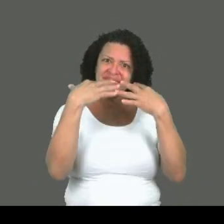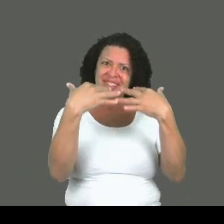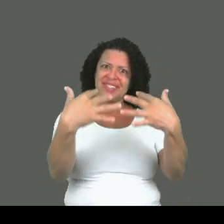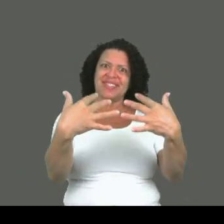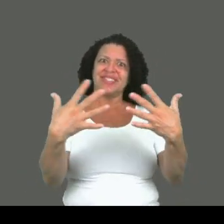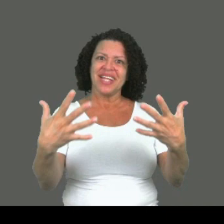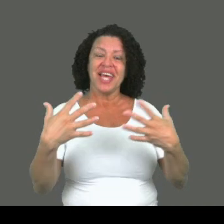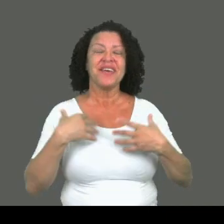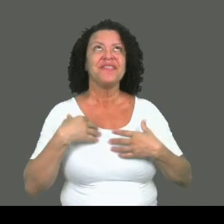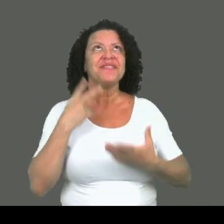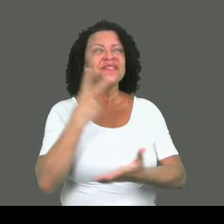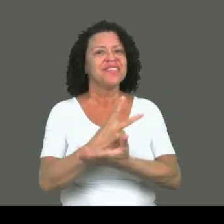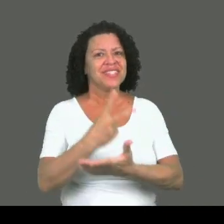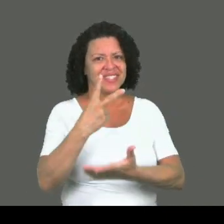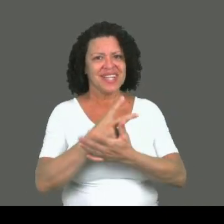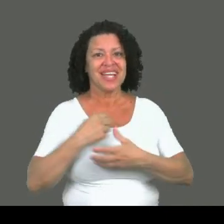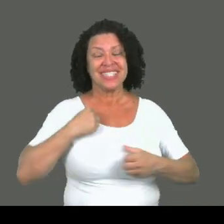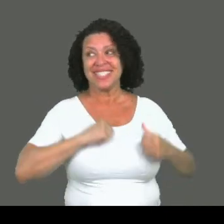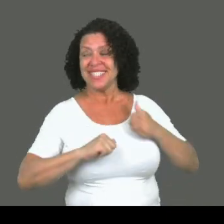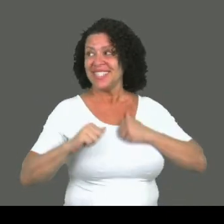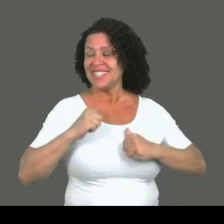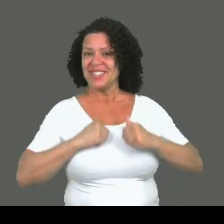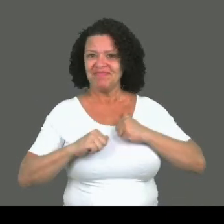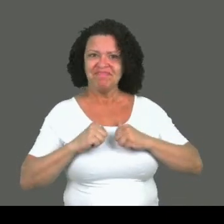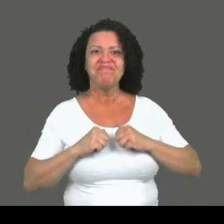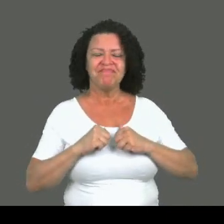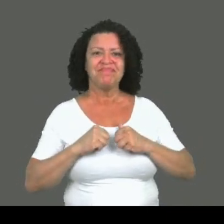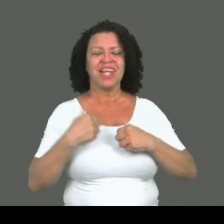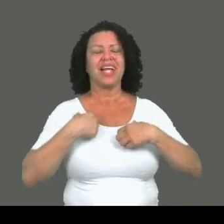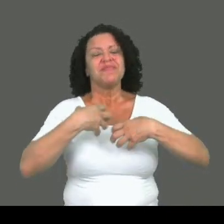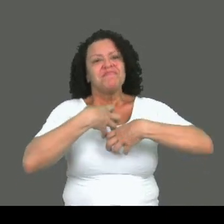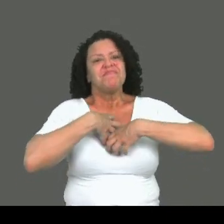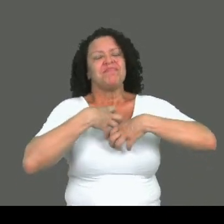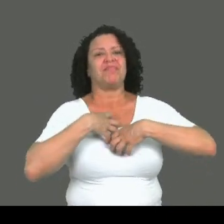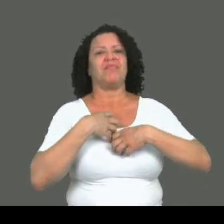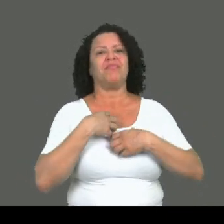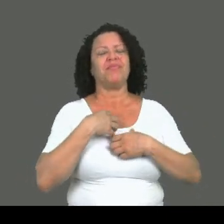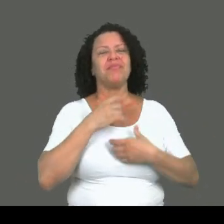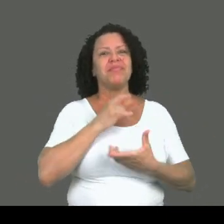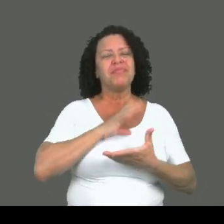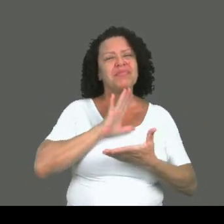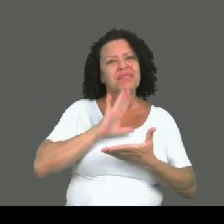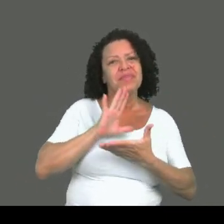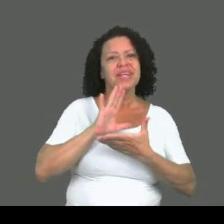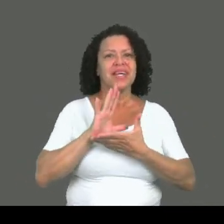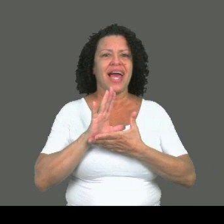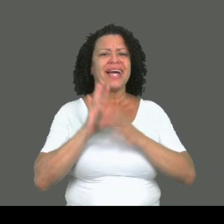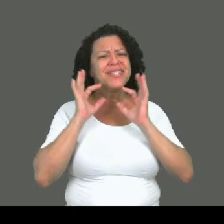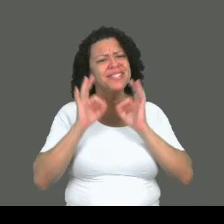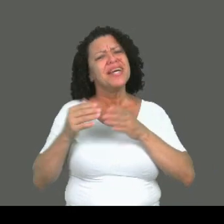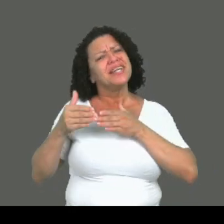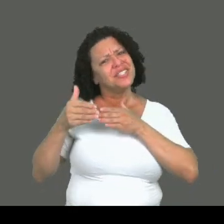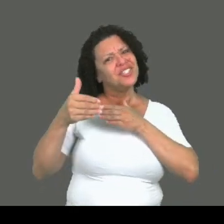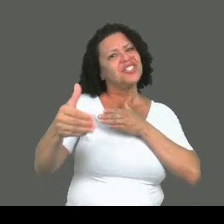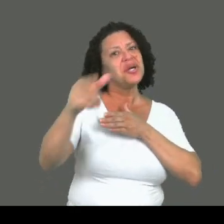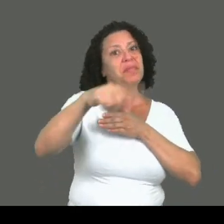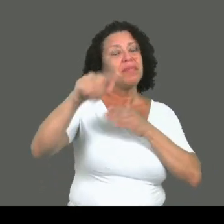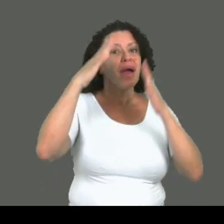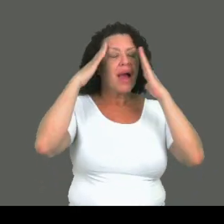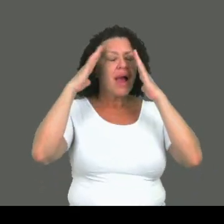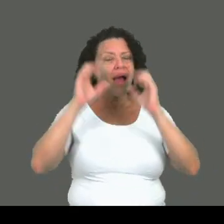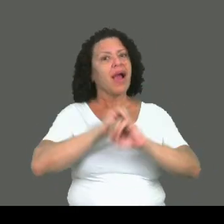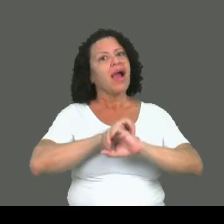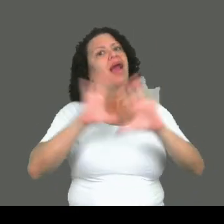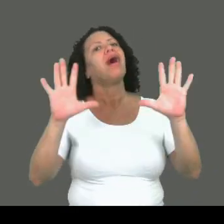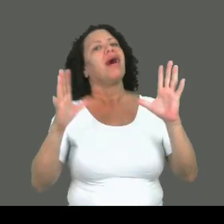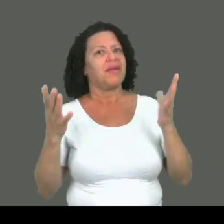fico. Na verdade a gente cria um certo receio de que tudo saia em